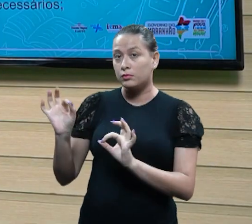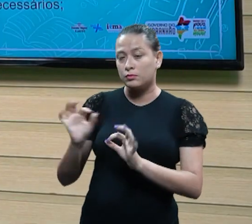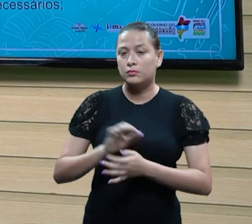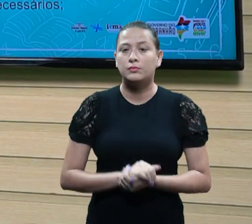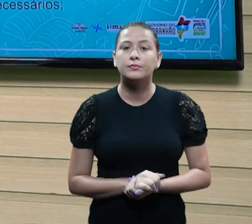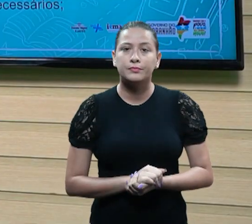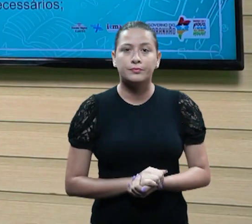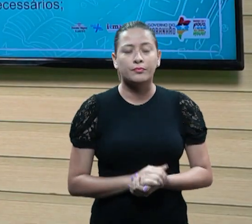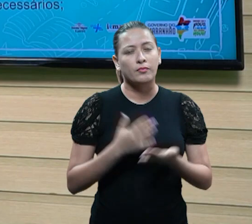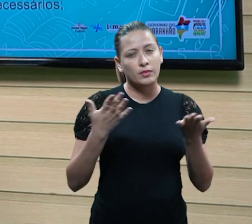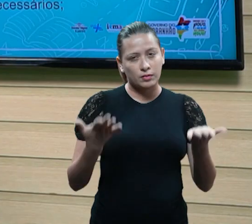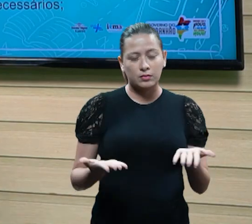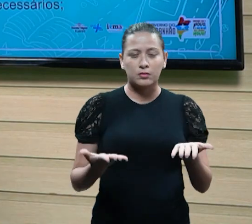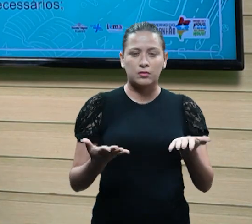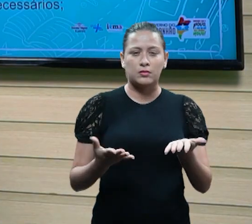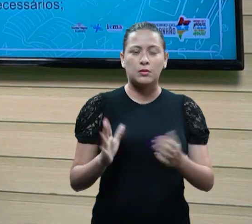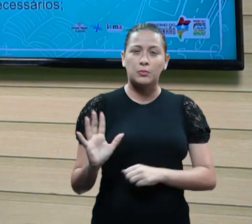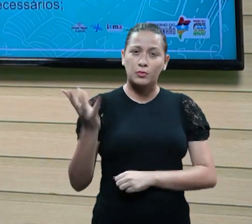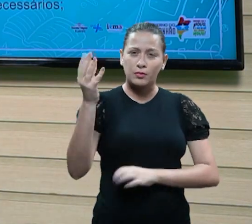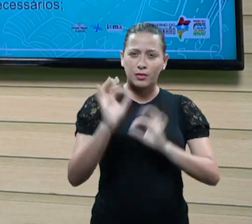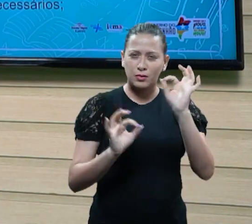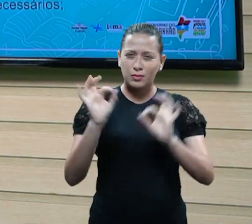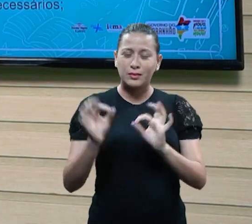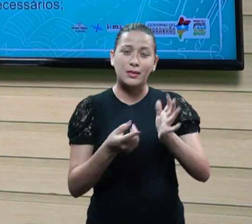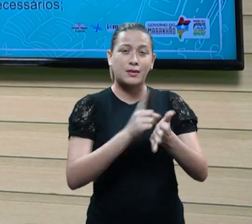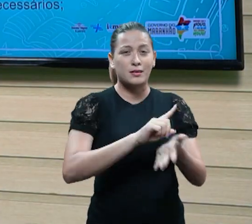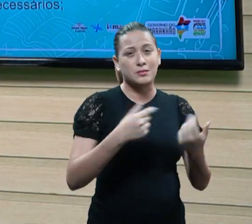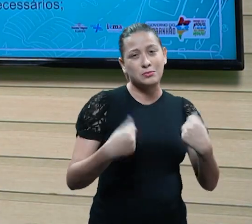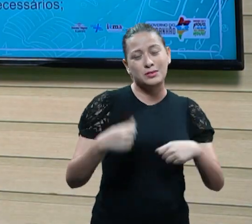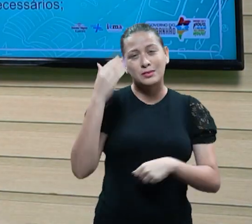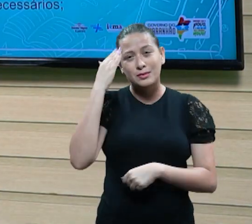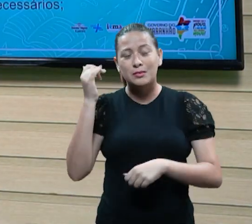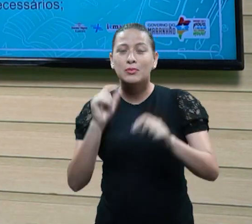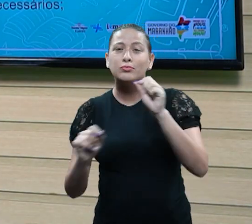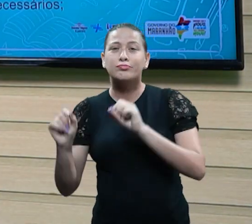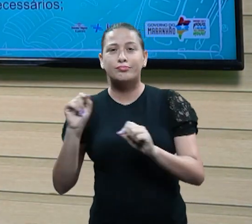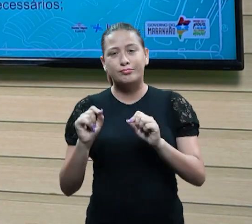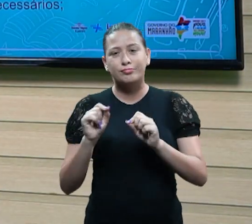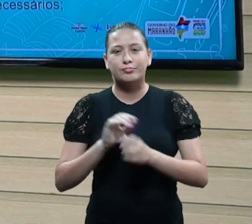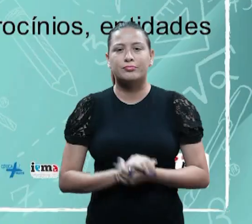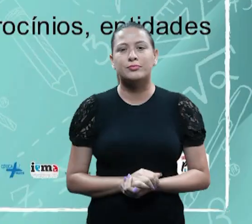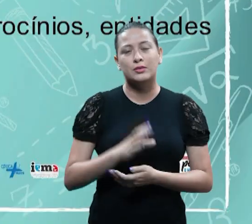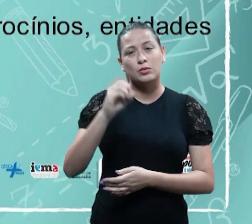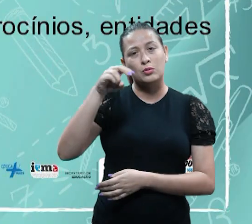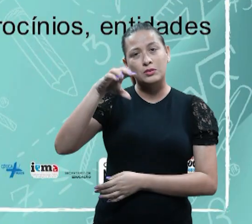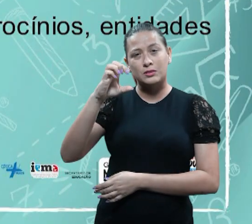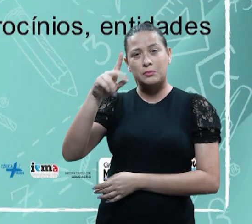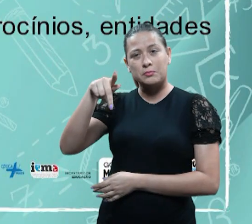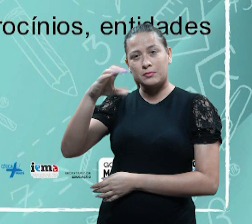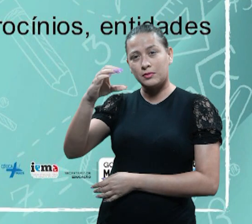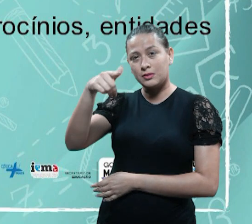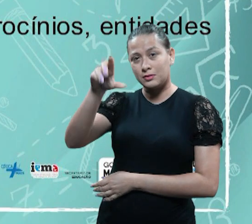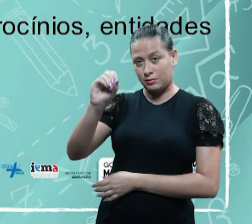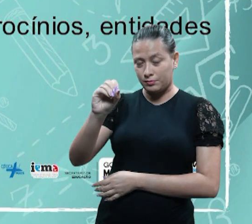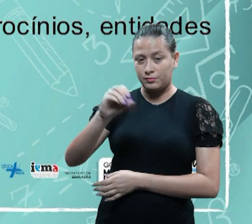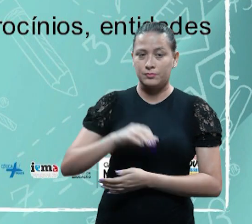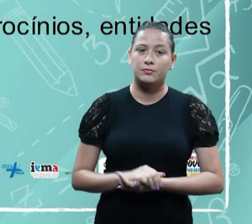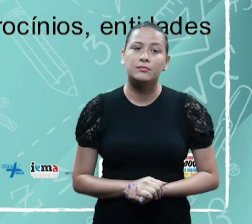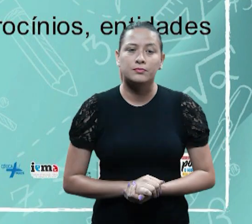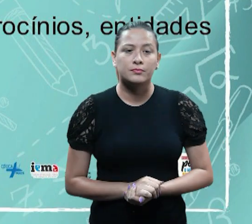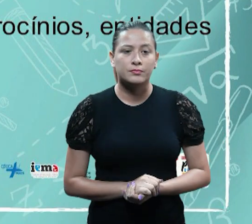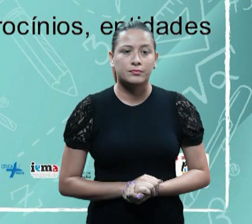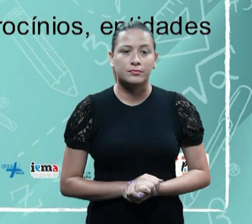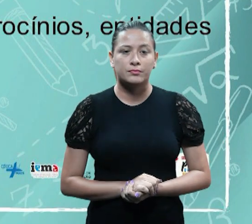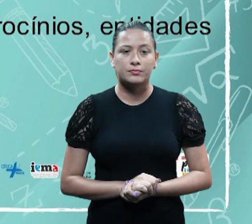Antes da gente organizar um evento, a gente precisa saber algumas coisas, né? Que no caso é a concepção. O que a gente vai trabalhar dentro dessa